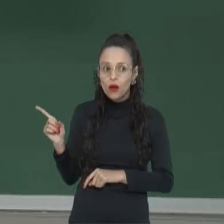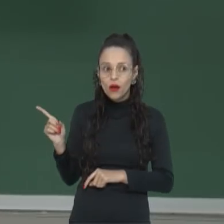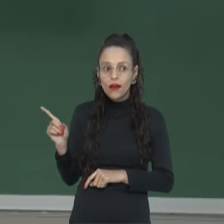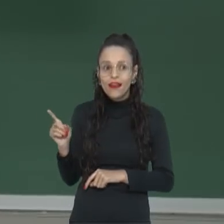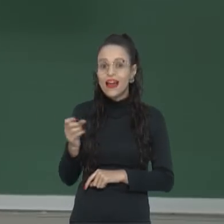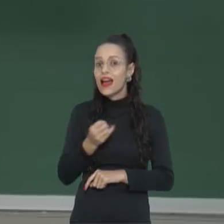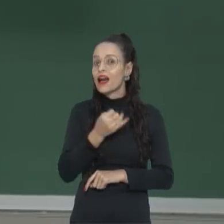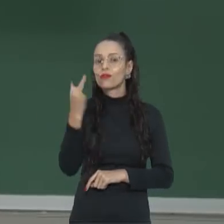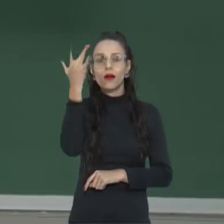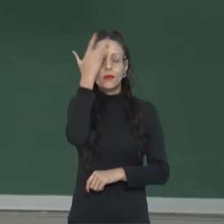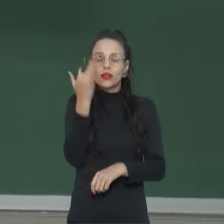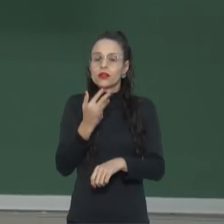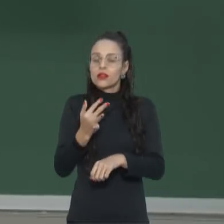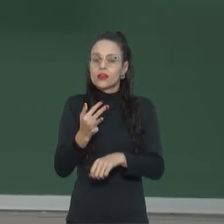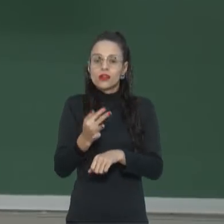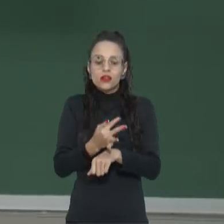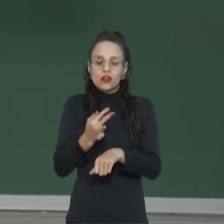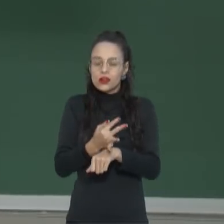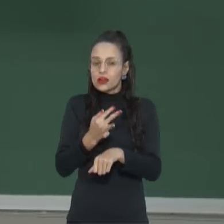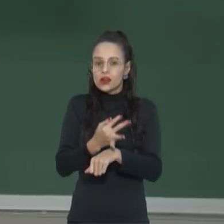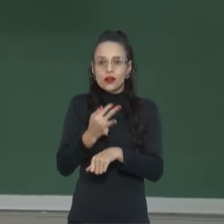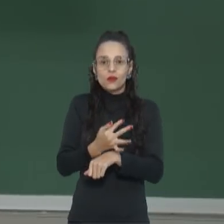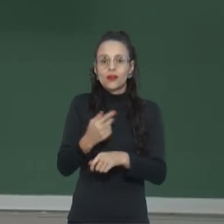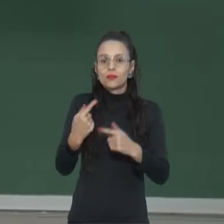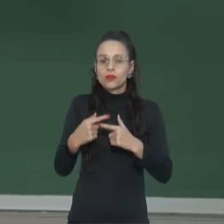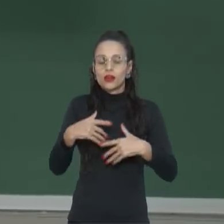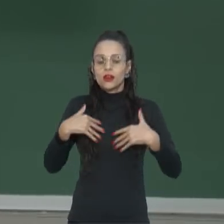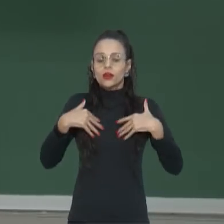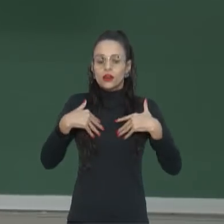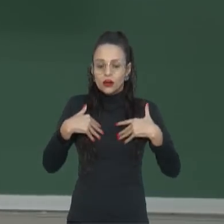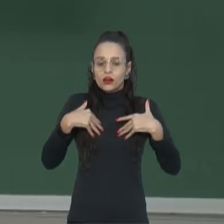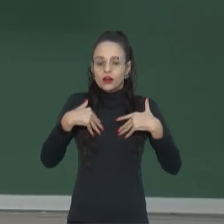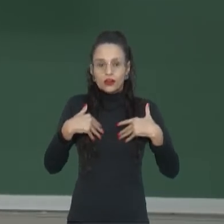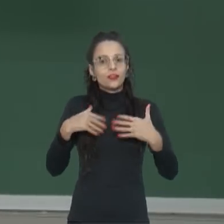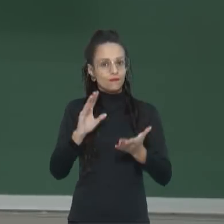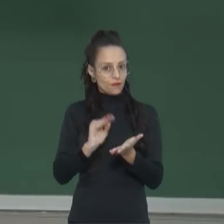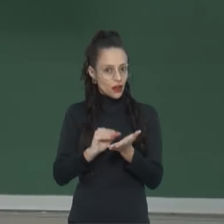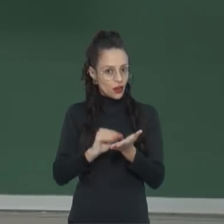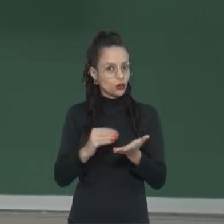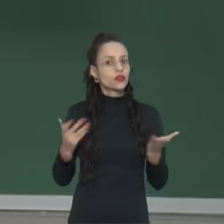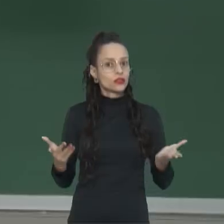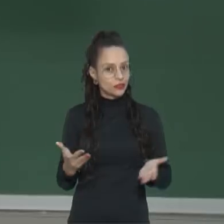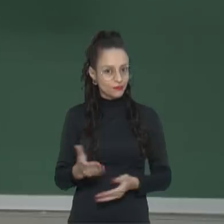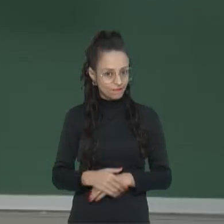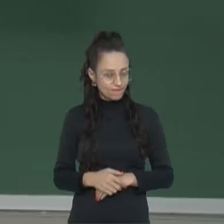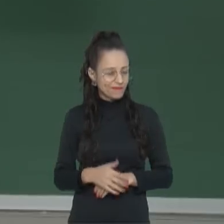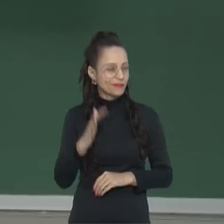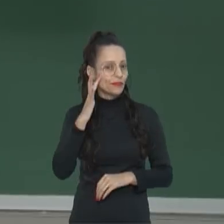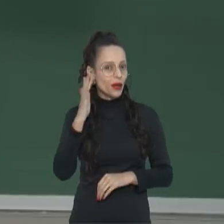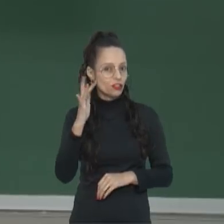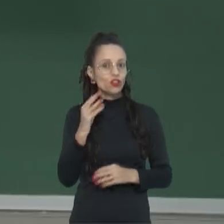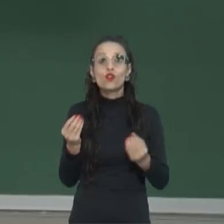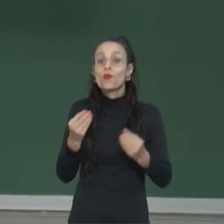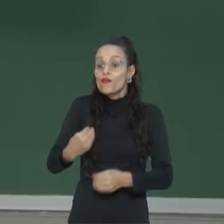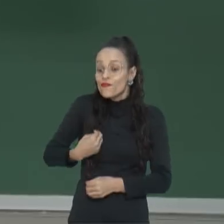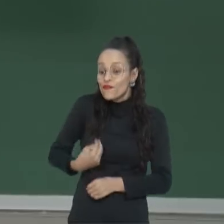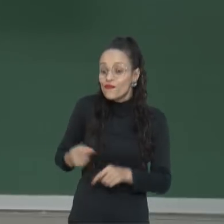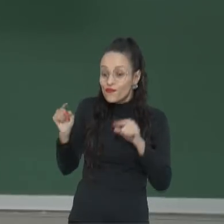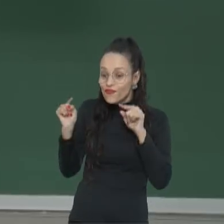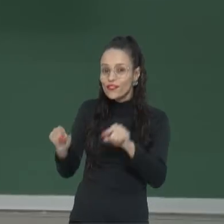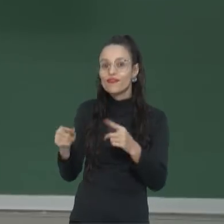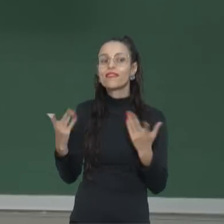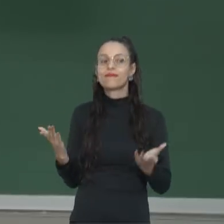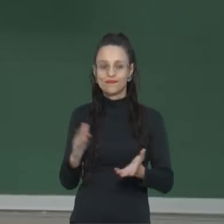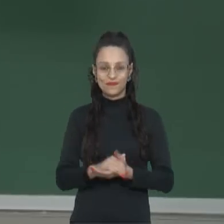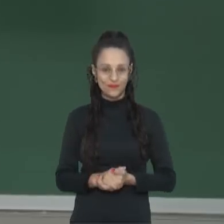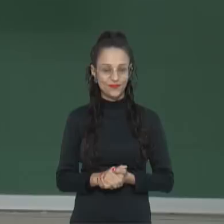Muitas pessoas não conseguem chegar até lá, falta de oxigênio. Pensa, que bacana. Como que era viver, então, nessa